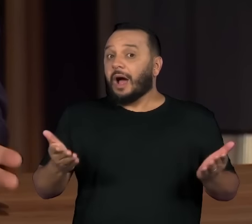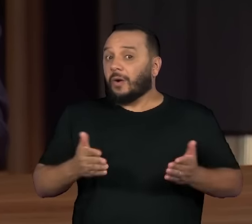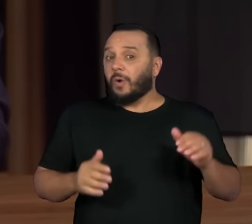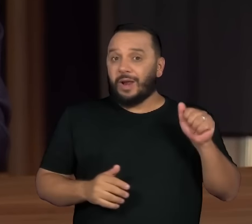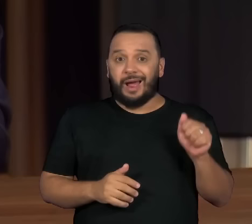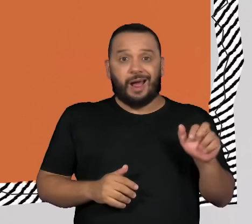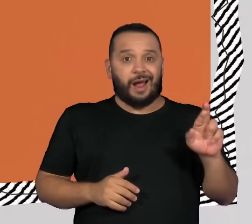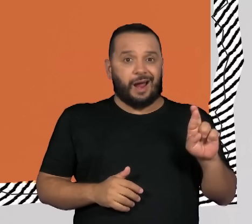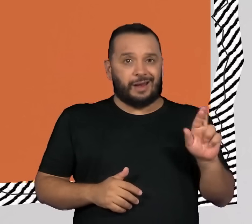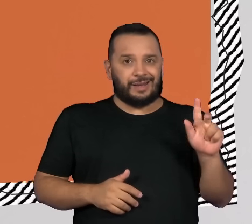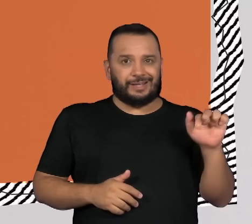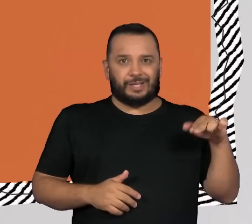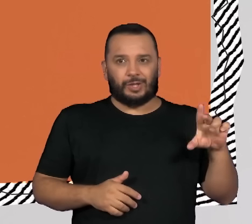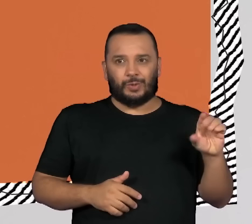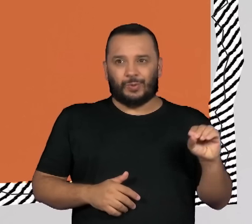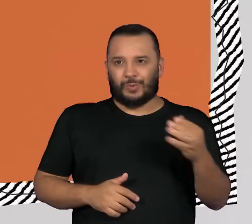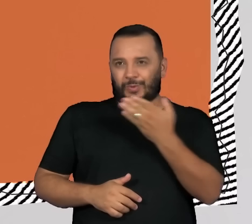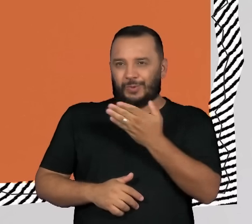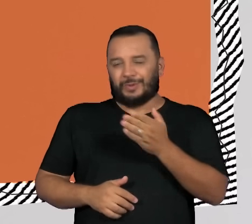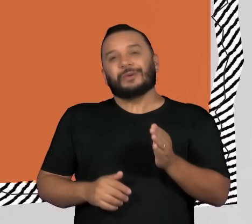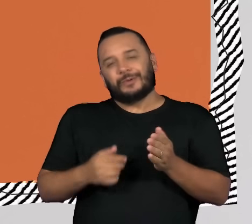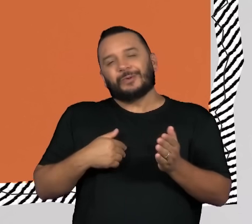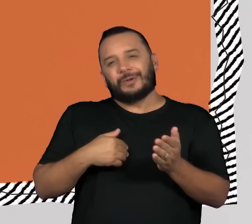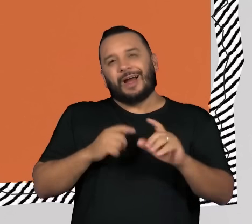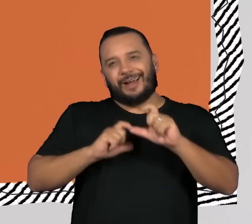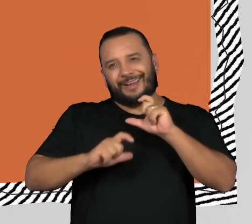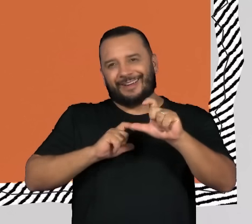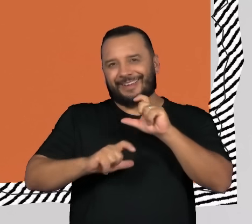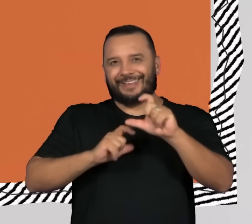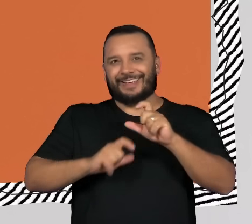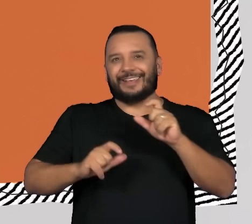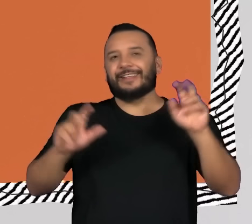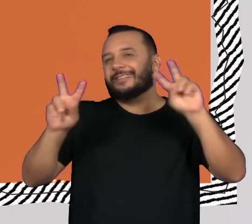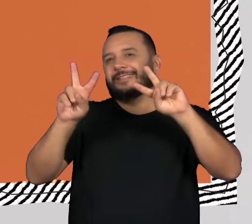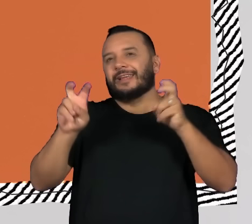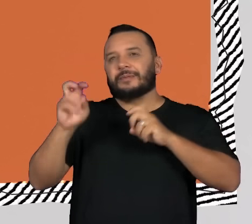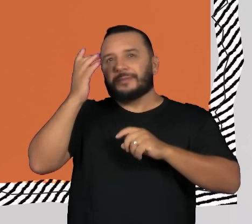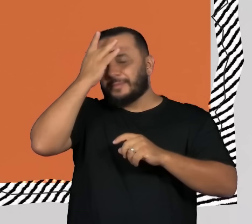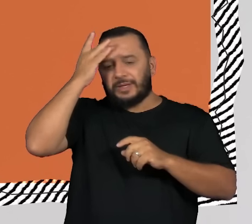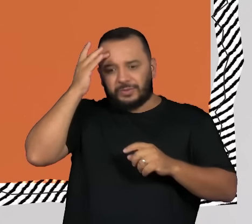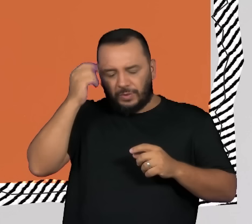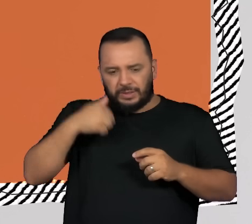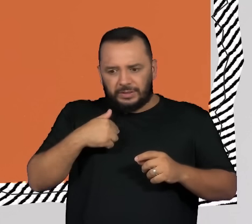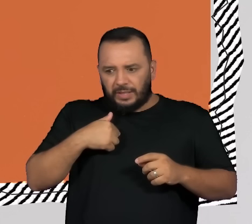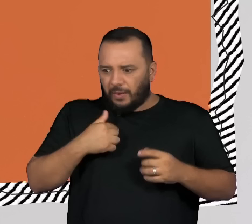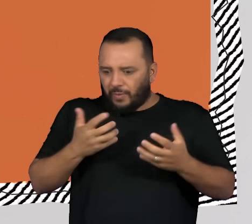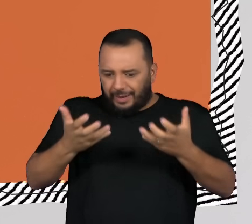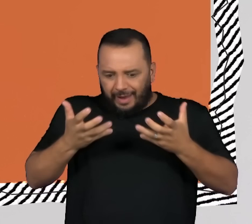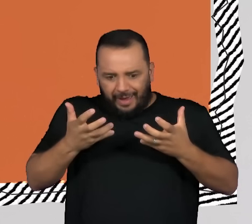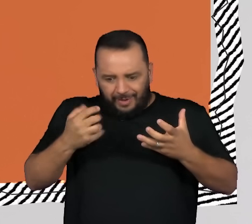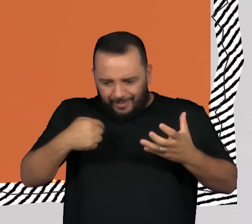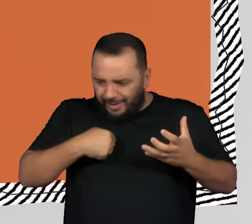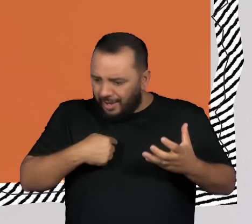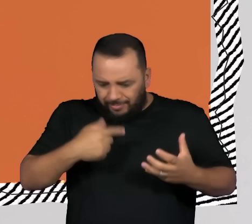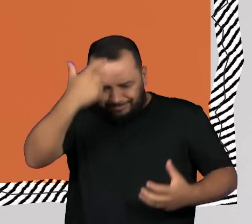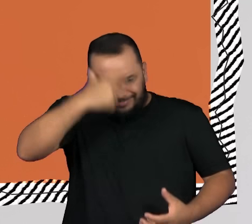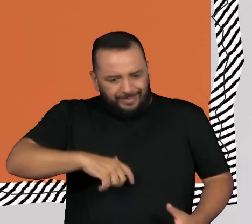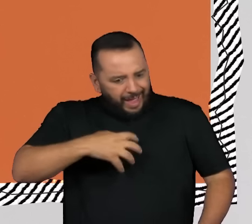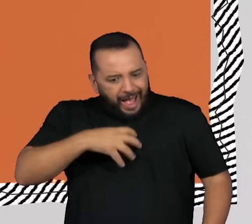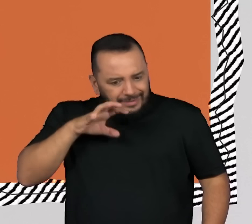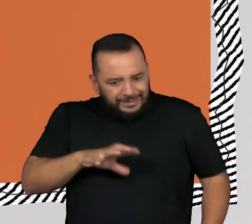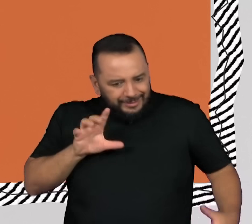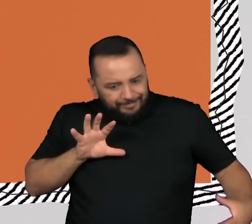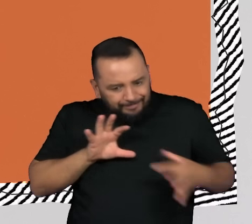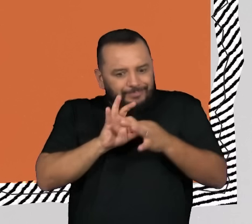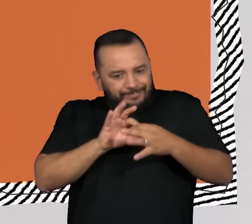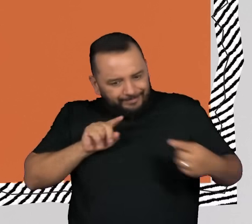o livro da minha convidada, é uma história em quadrinhos sobre pessoas querendo ser quem elas são. A história, os